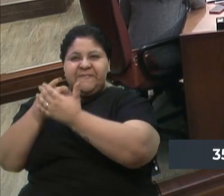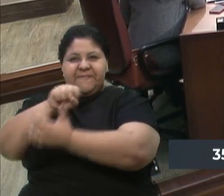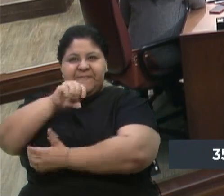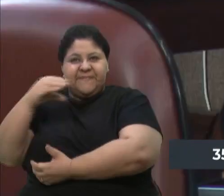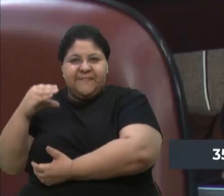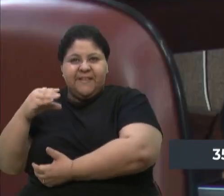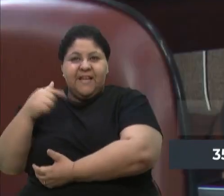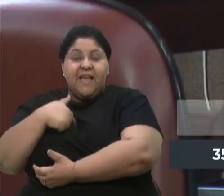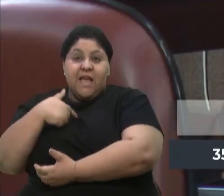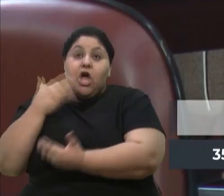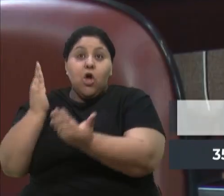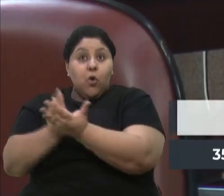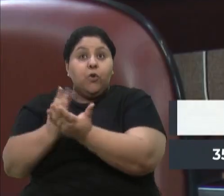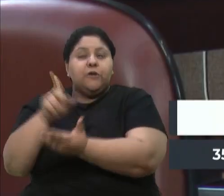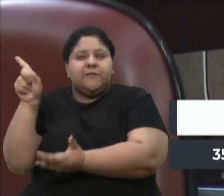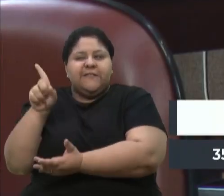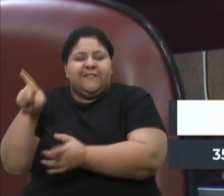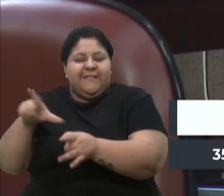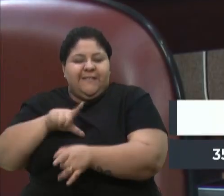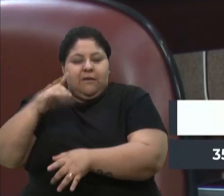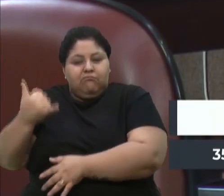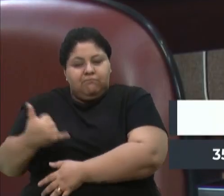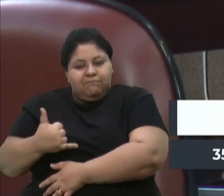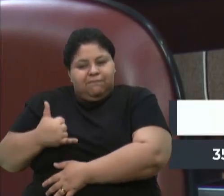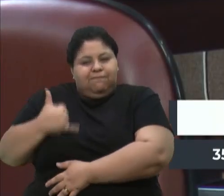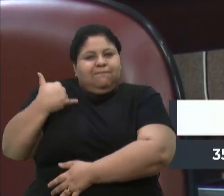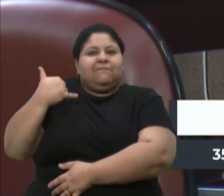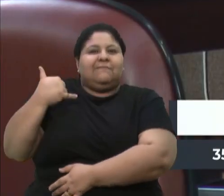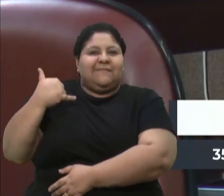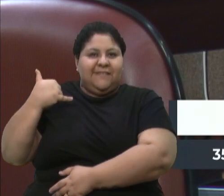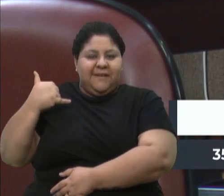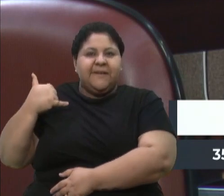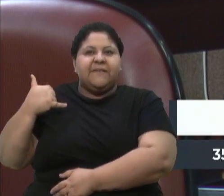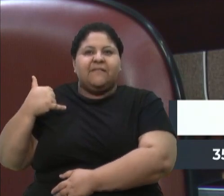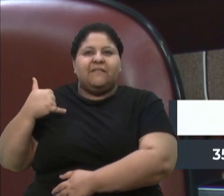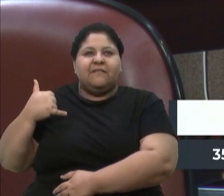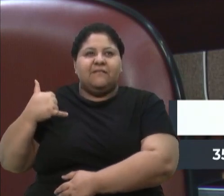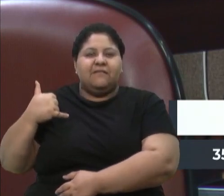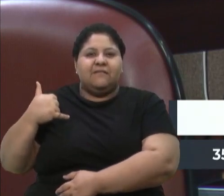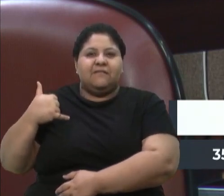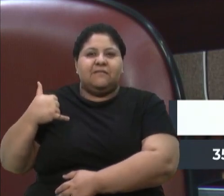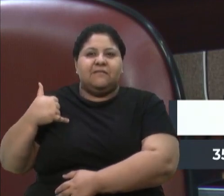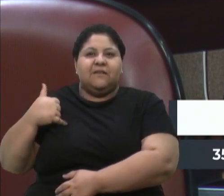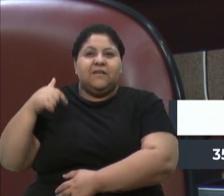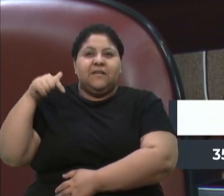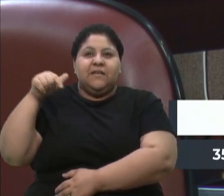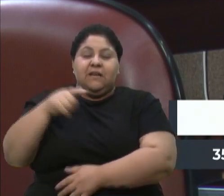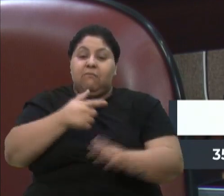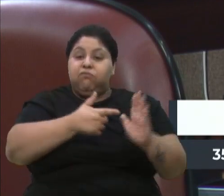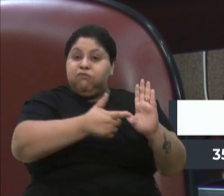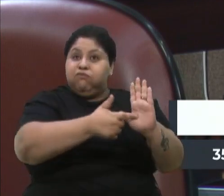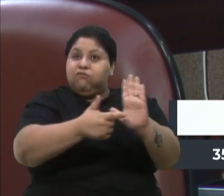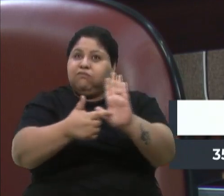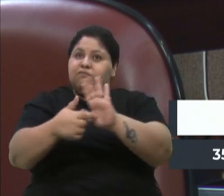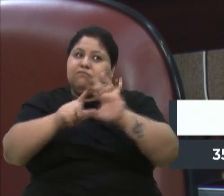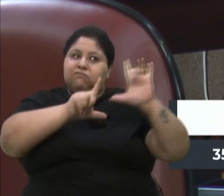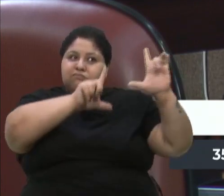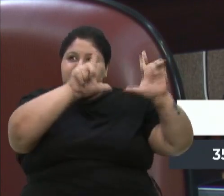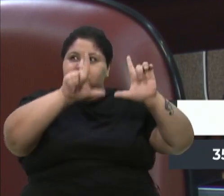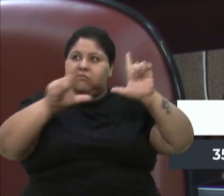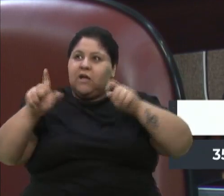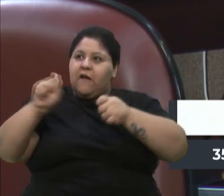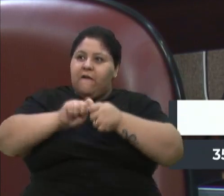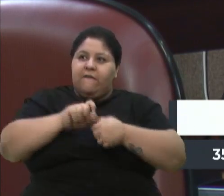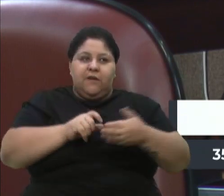estudante daquele colégio, tenho o maior orgulho daquele colégio. E estas obras estão sendo feitas nos muros da